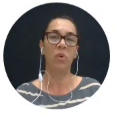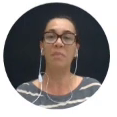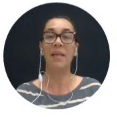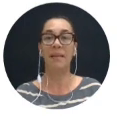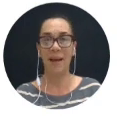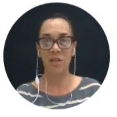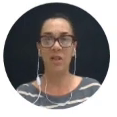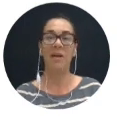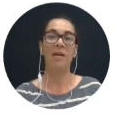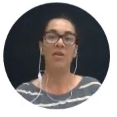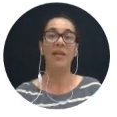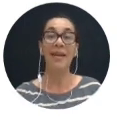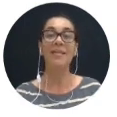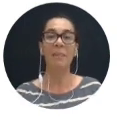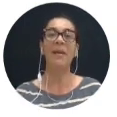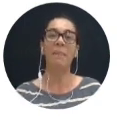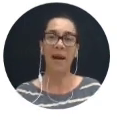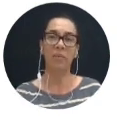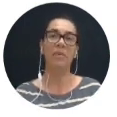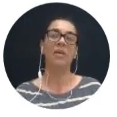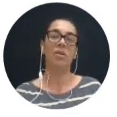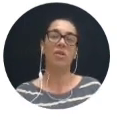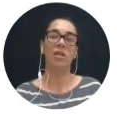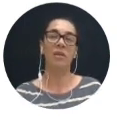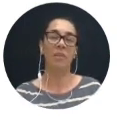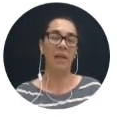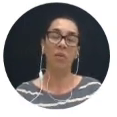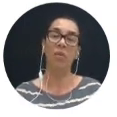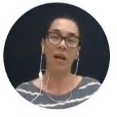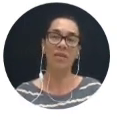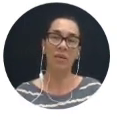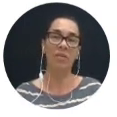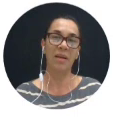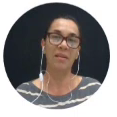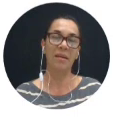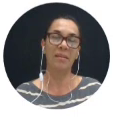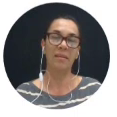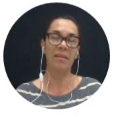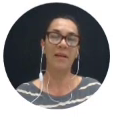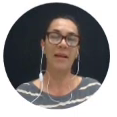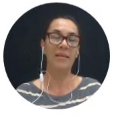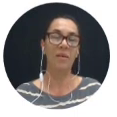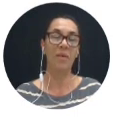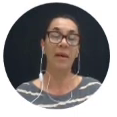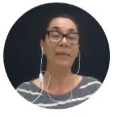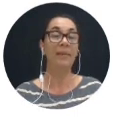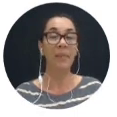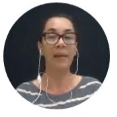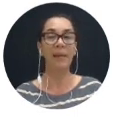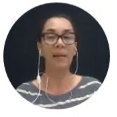uma possibilidade de nesse preparo de para colocar os alunos nessa